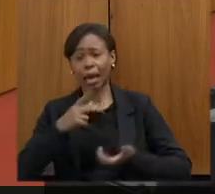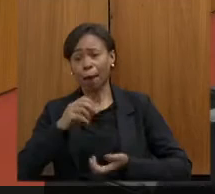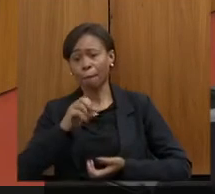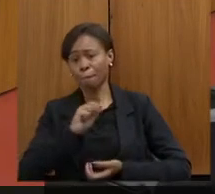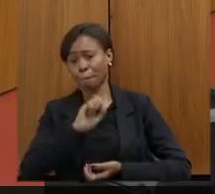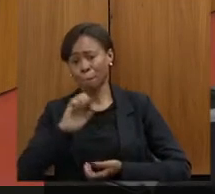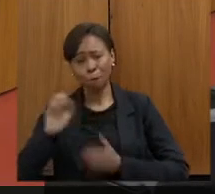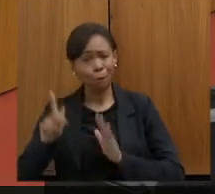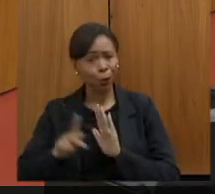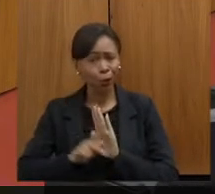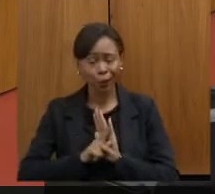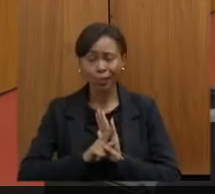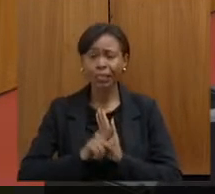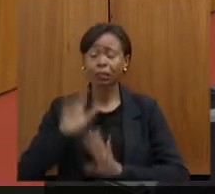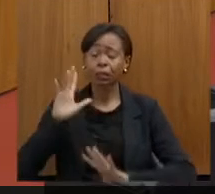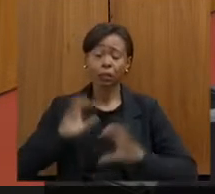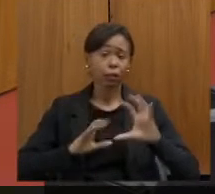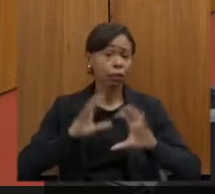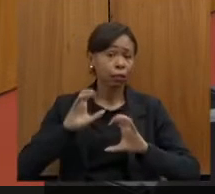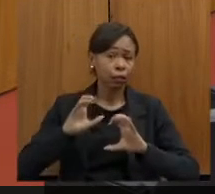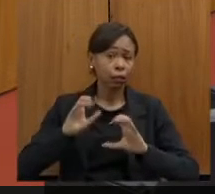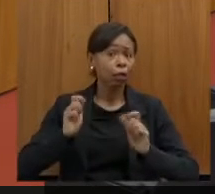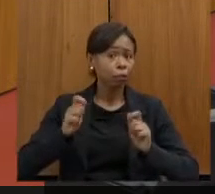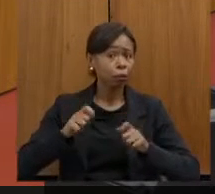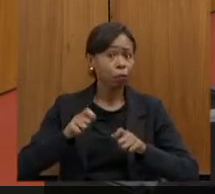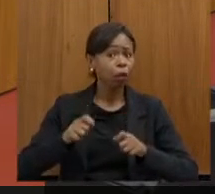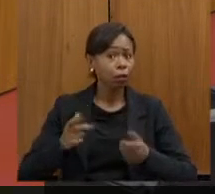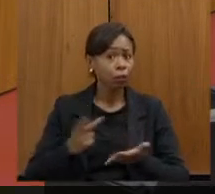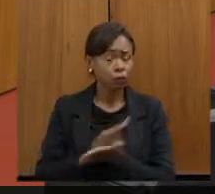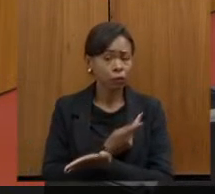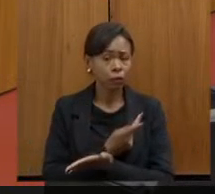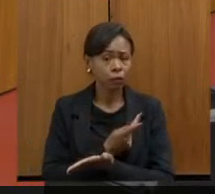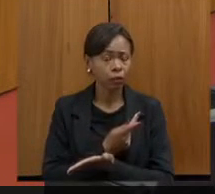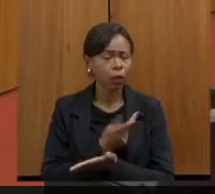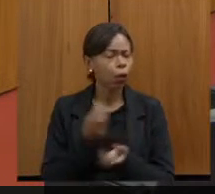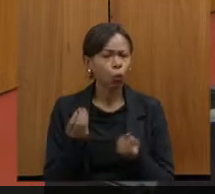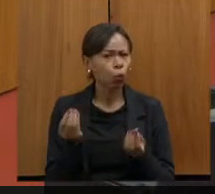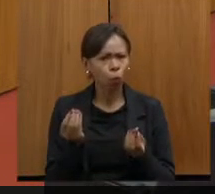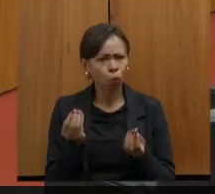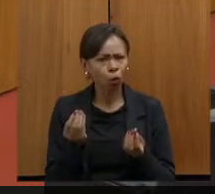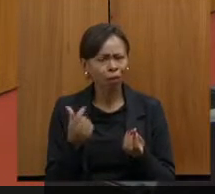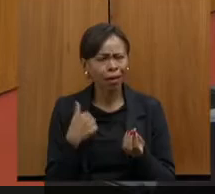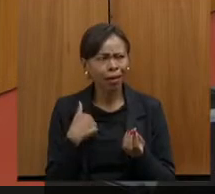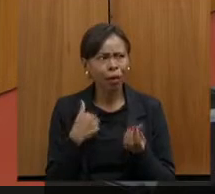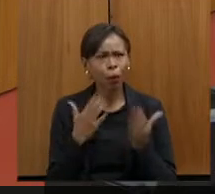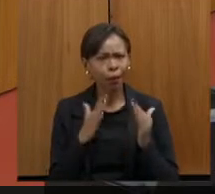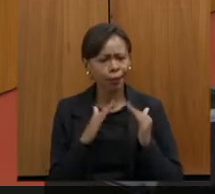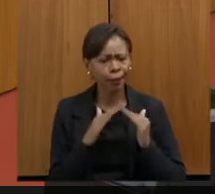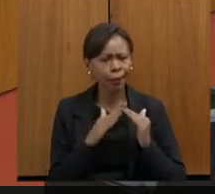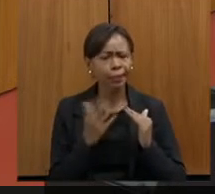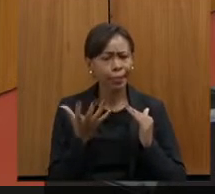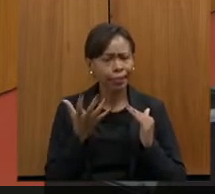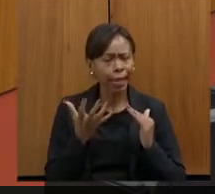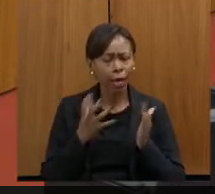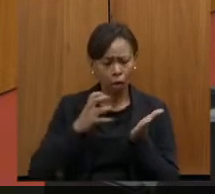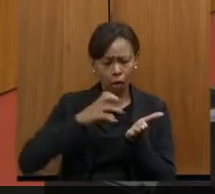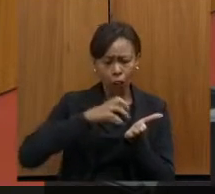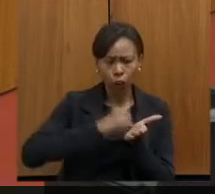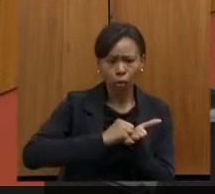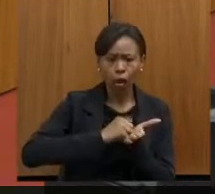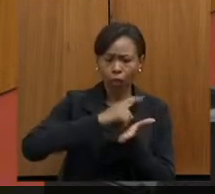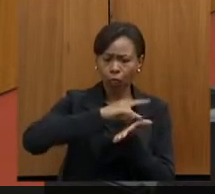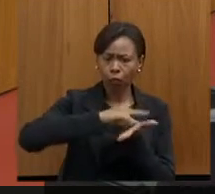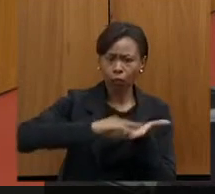não é? Agora, imagine o seguinte, como é que uma questão que eu estou regularizando o imóvel, muitas vezes, para moradia,